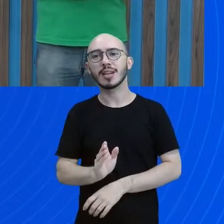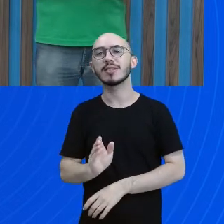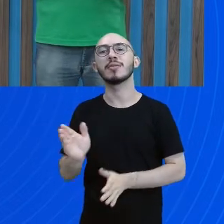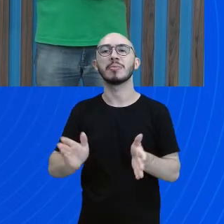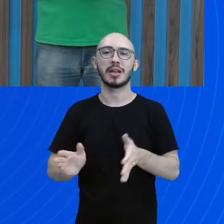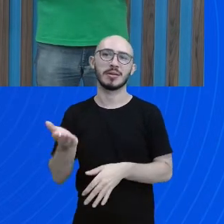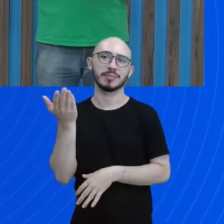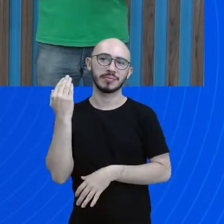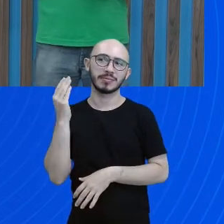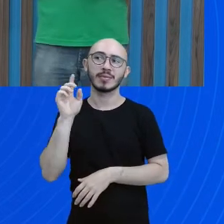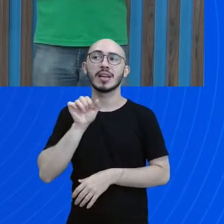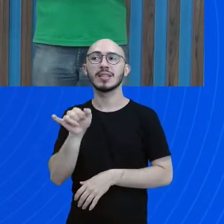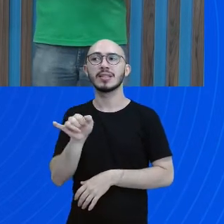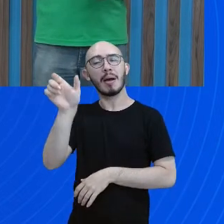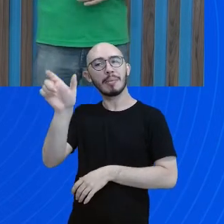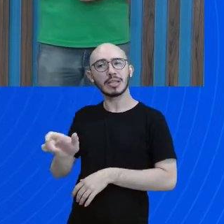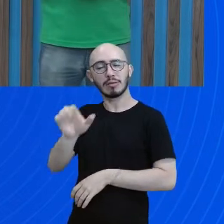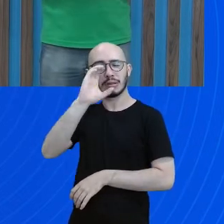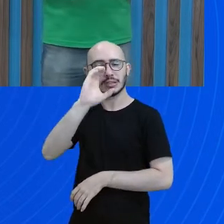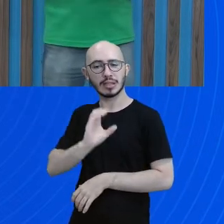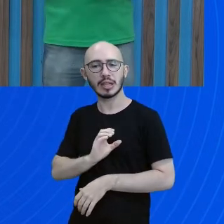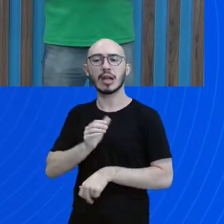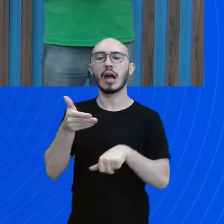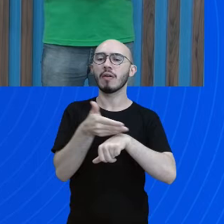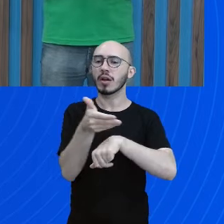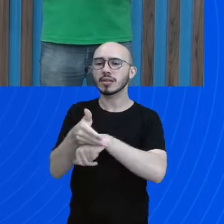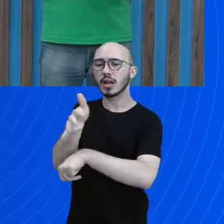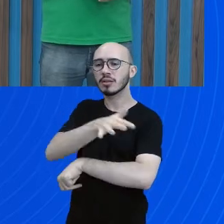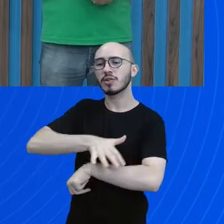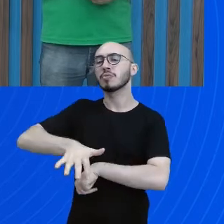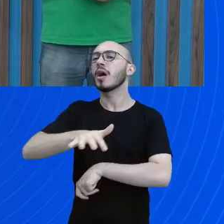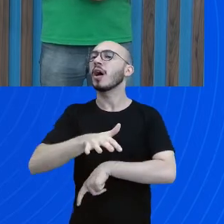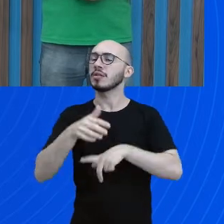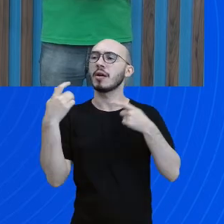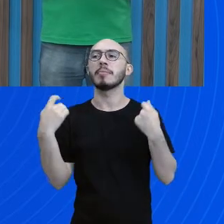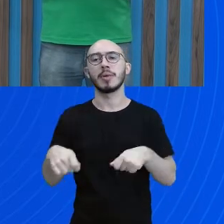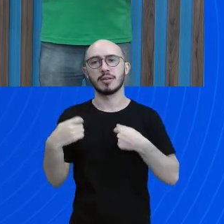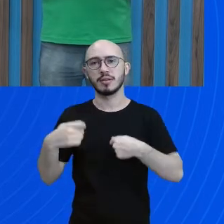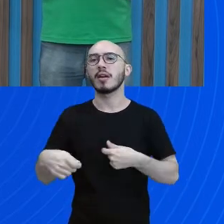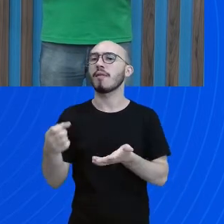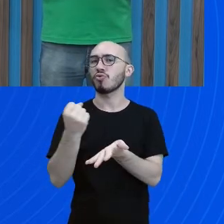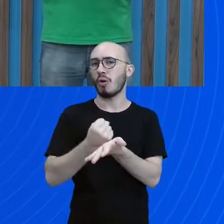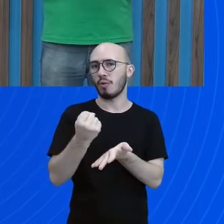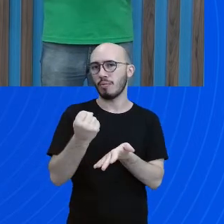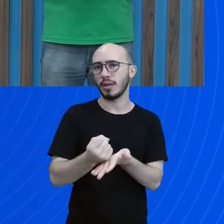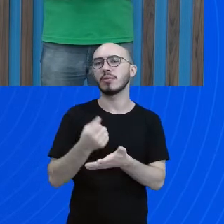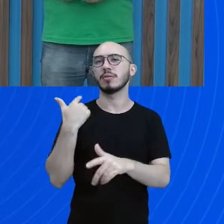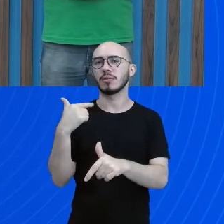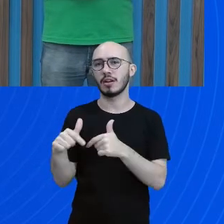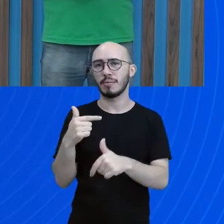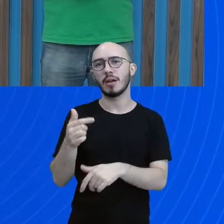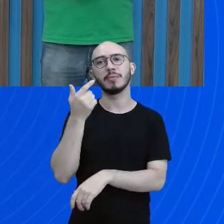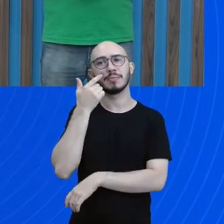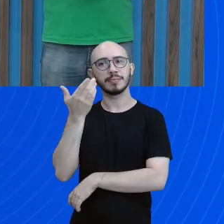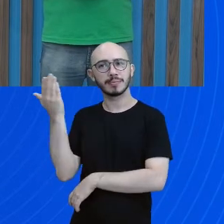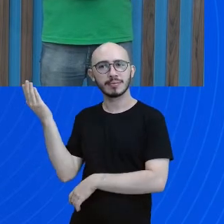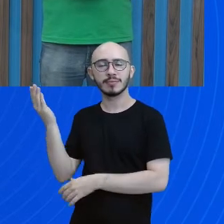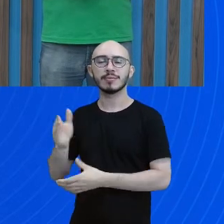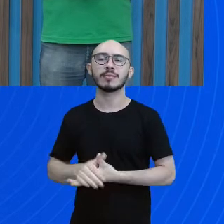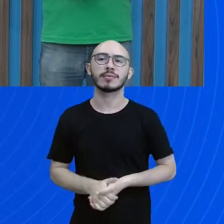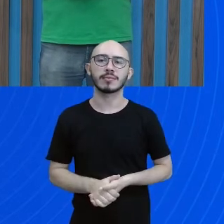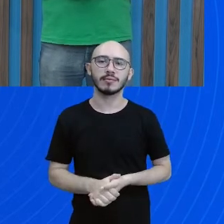Então o sujeito, para ser considerado cidadão, para ter acesso aos espaços e tal, era preciso que tivesse a carteira